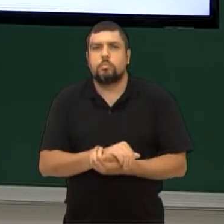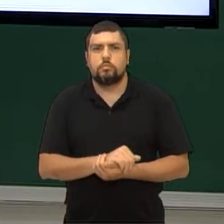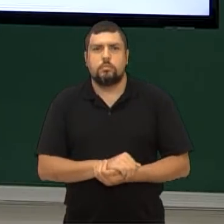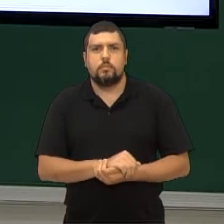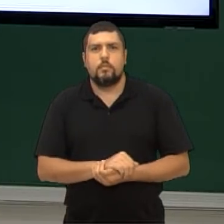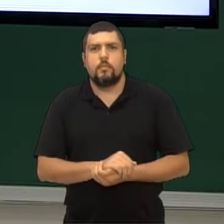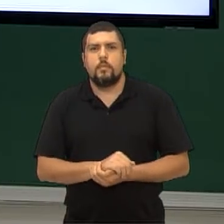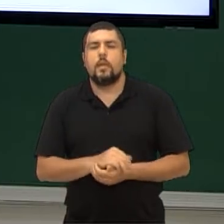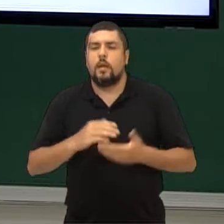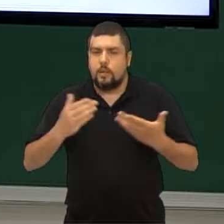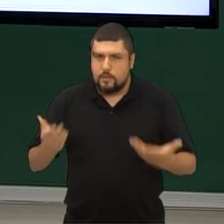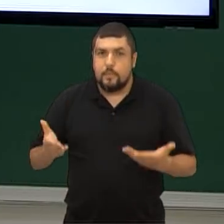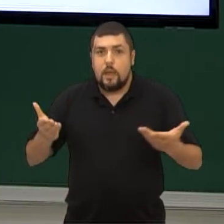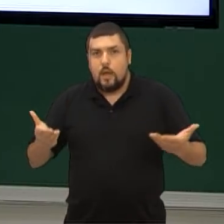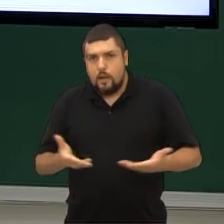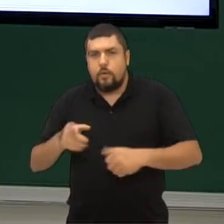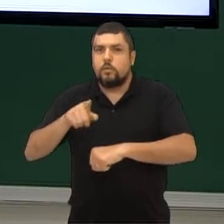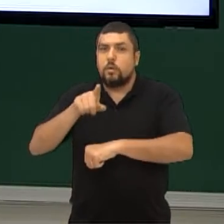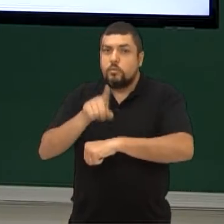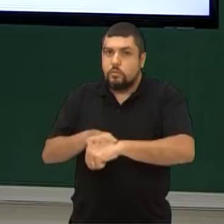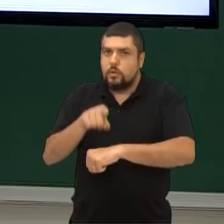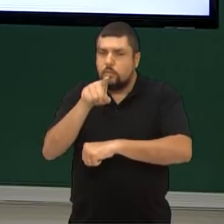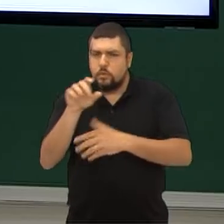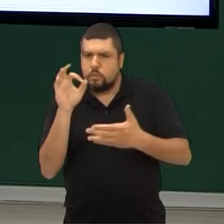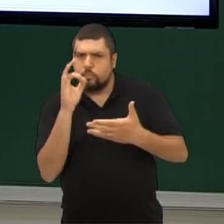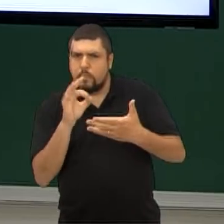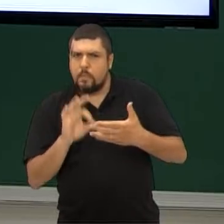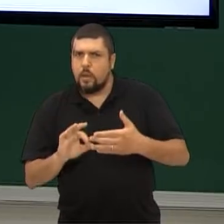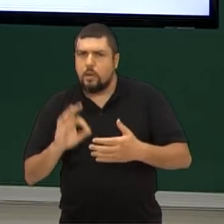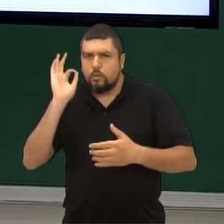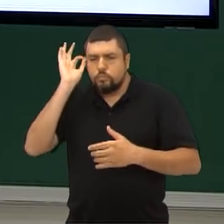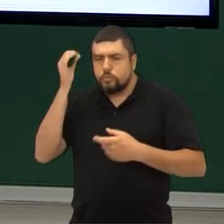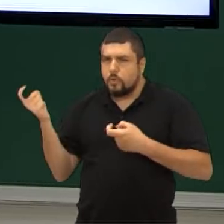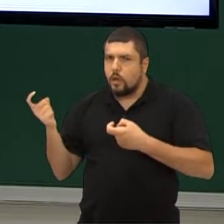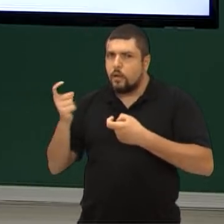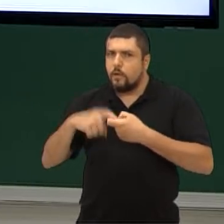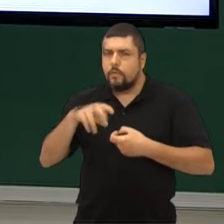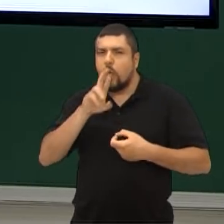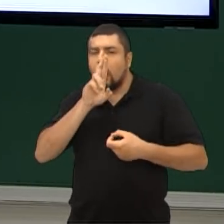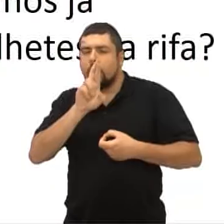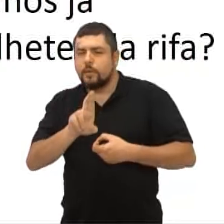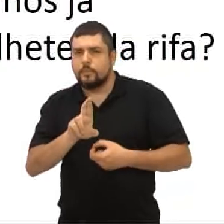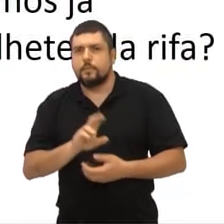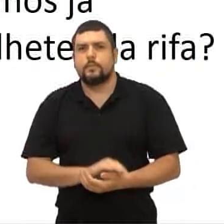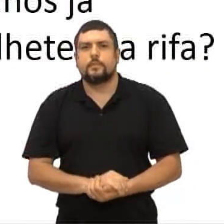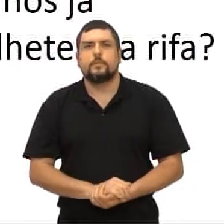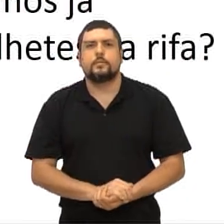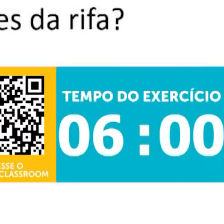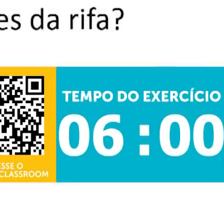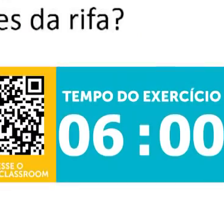Bom, eu vou dar alguns minutos para vocês resolverem esse exercício agora e daqui a pouquinho eu volto com a resposta para vocês.